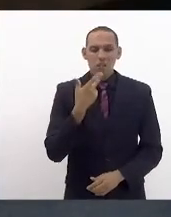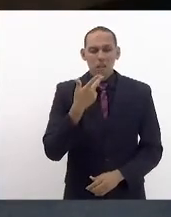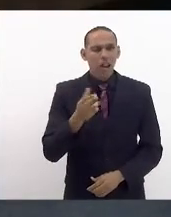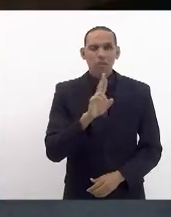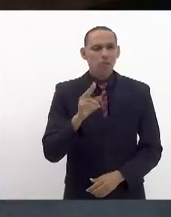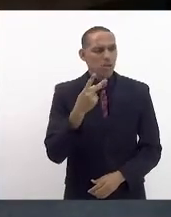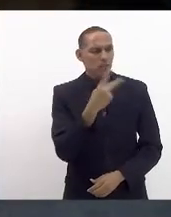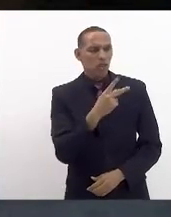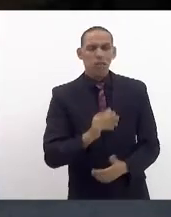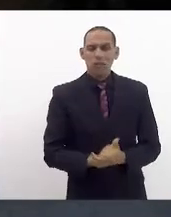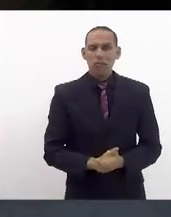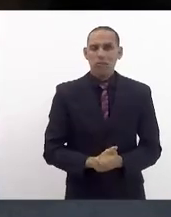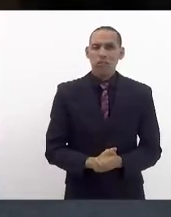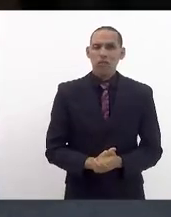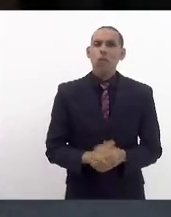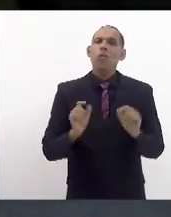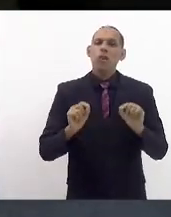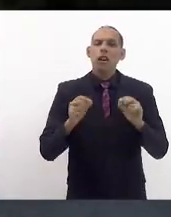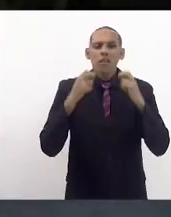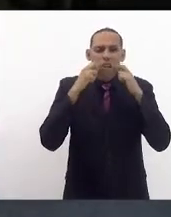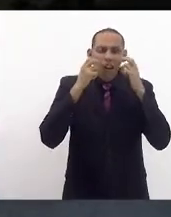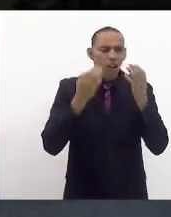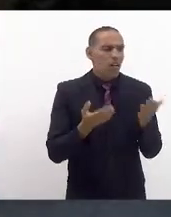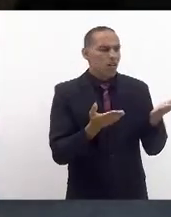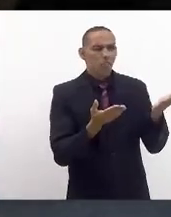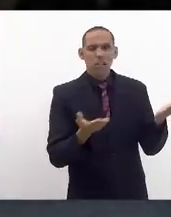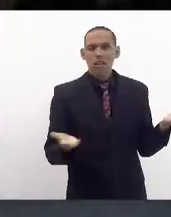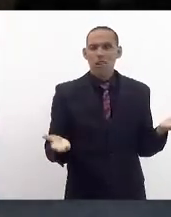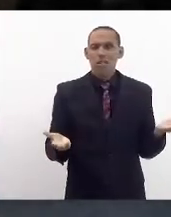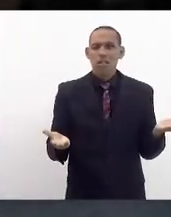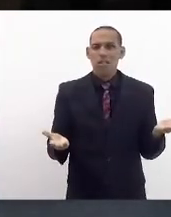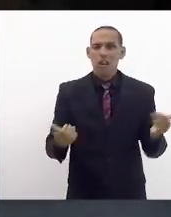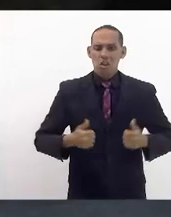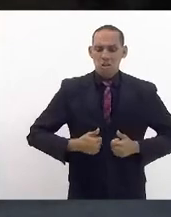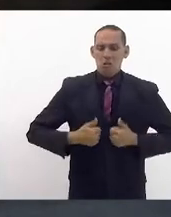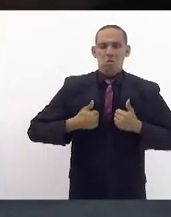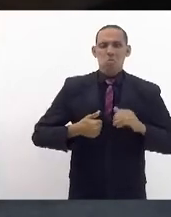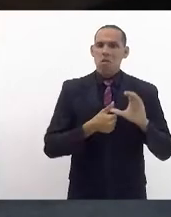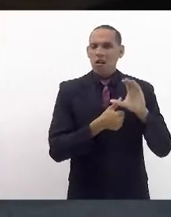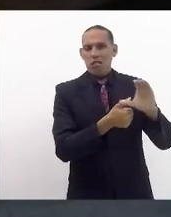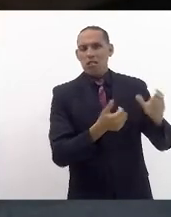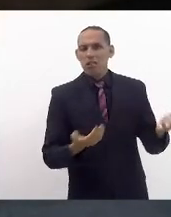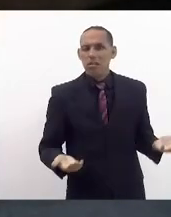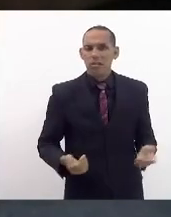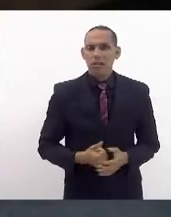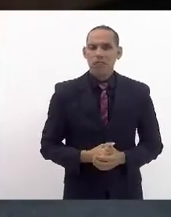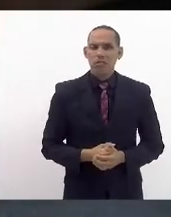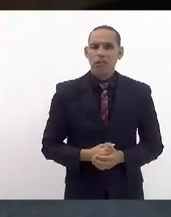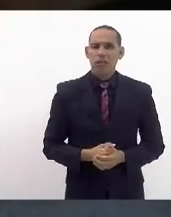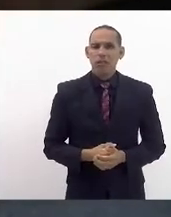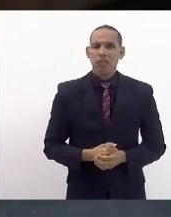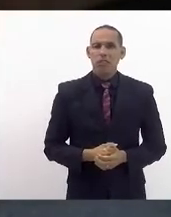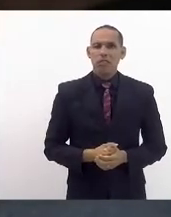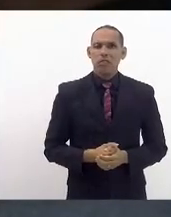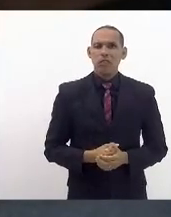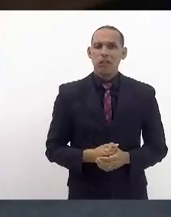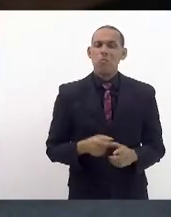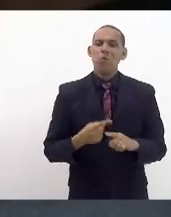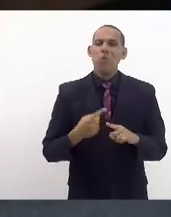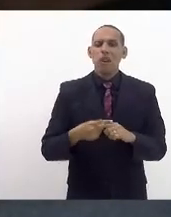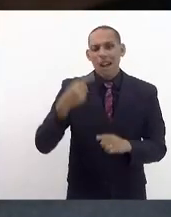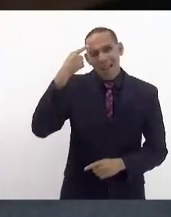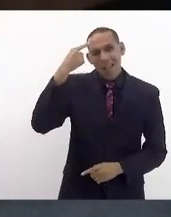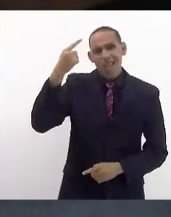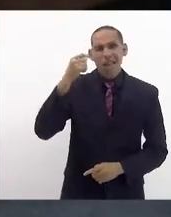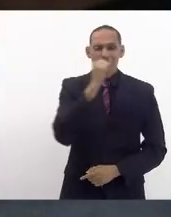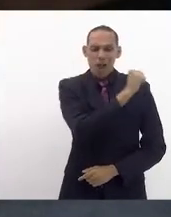o seu nome, dizendo que é uma vergonha a senhora ter orgulho de ser comunista diante dessa ideologia que